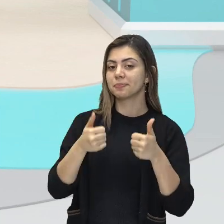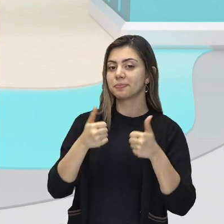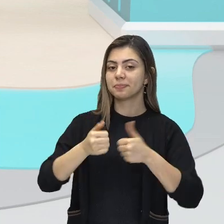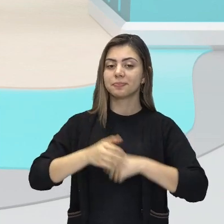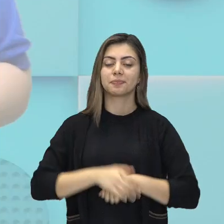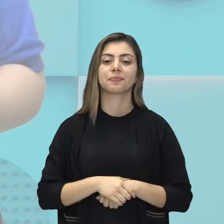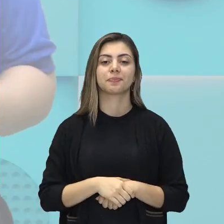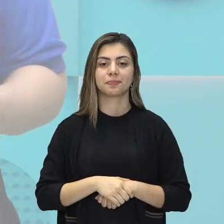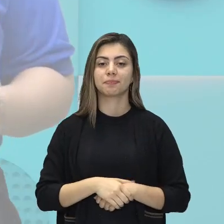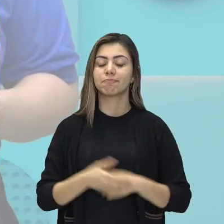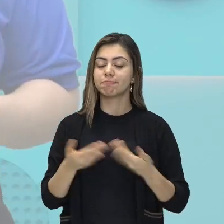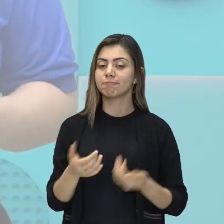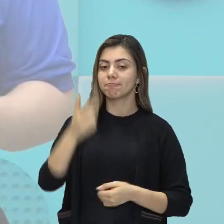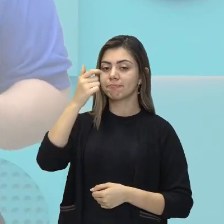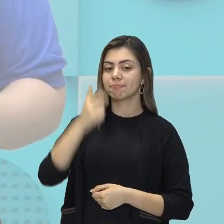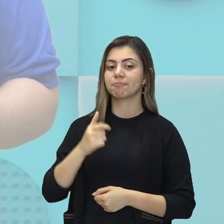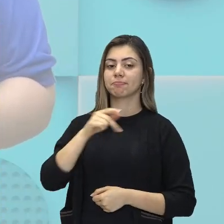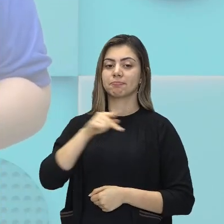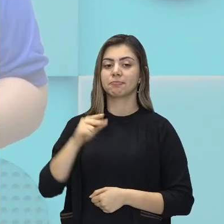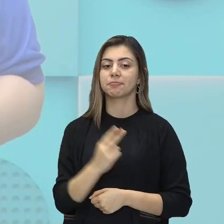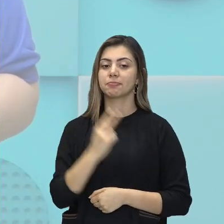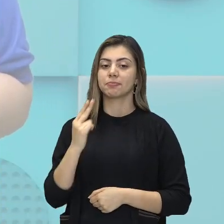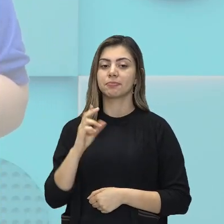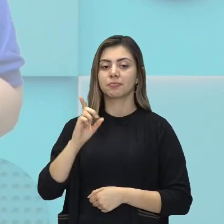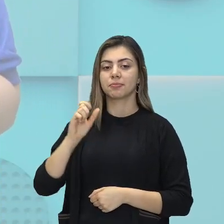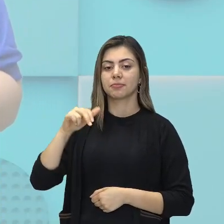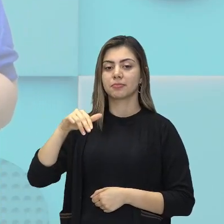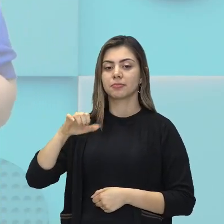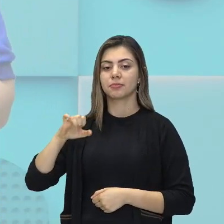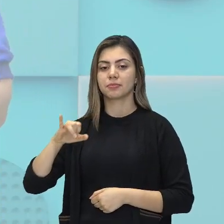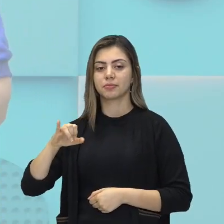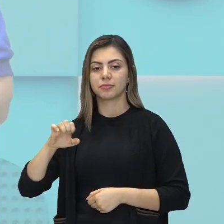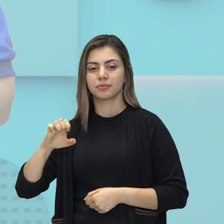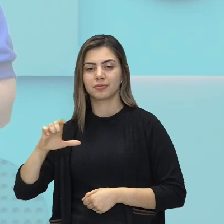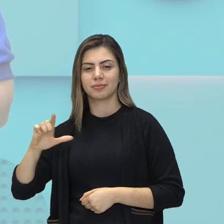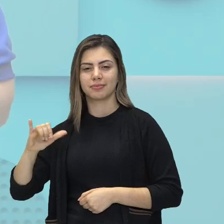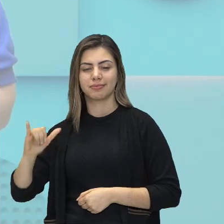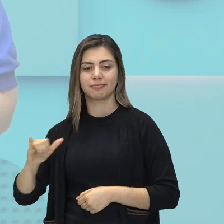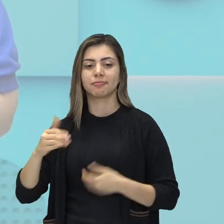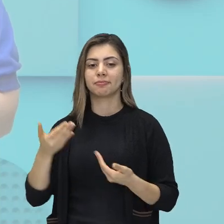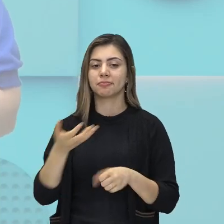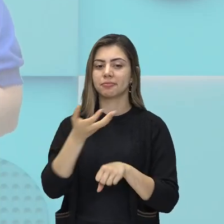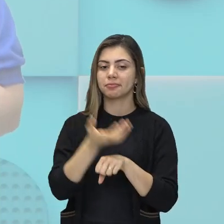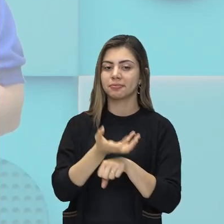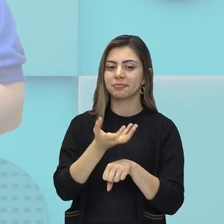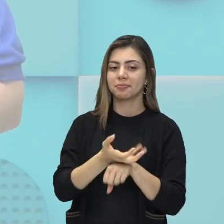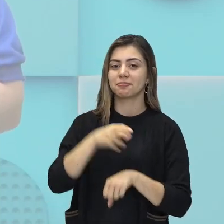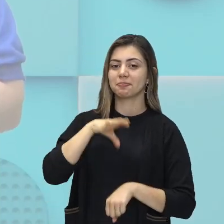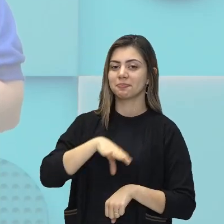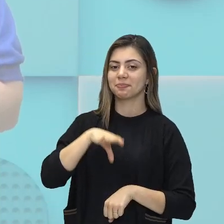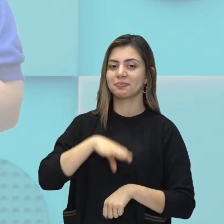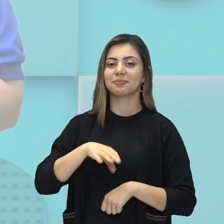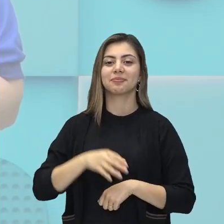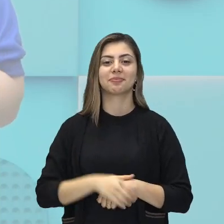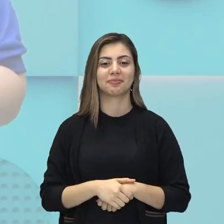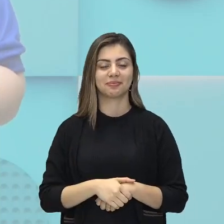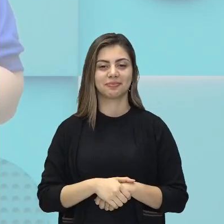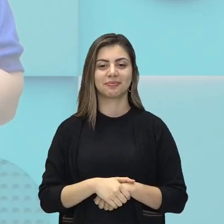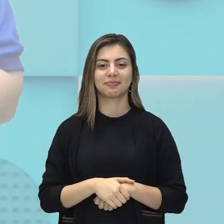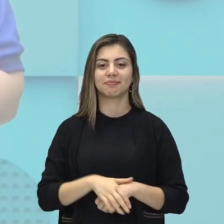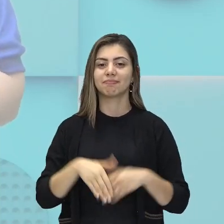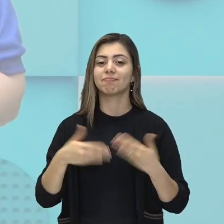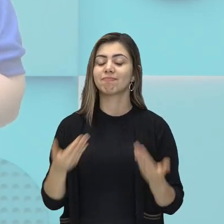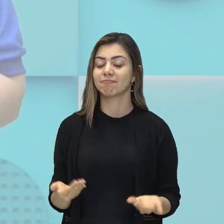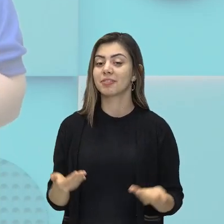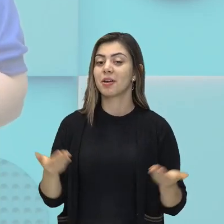bem. Eu sou a professora Daniele Costa, aí do componente de língua portuguesa.